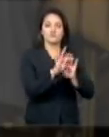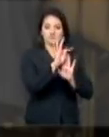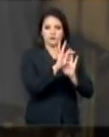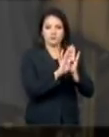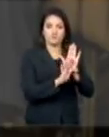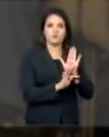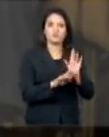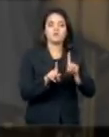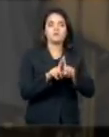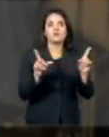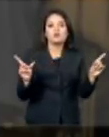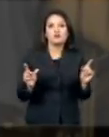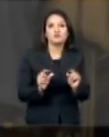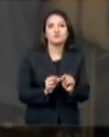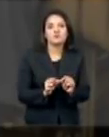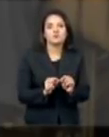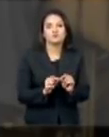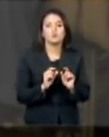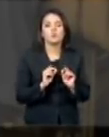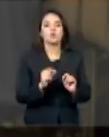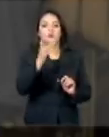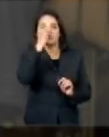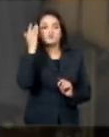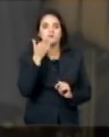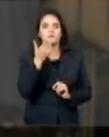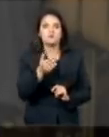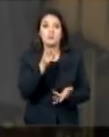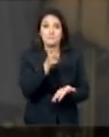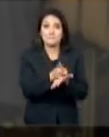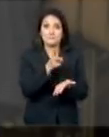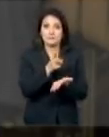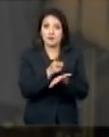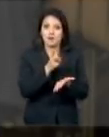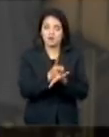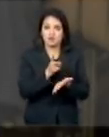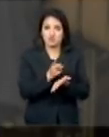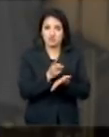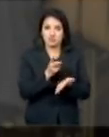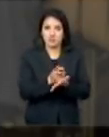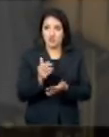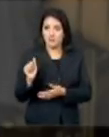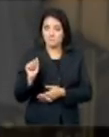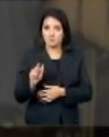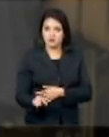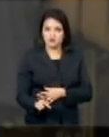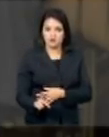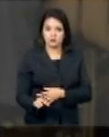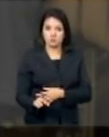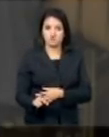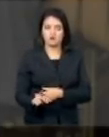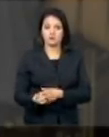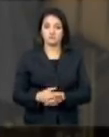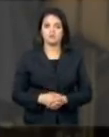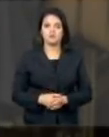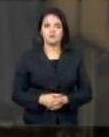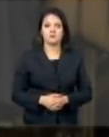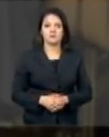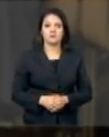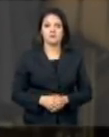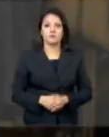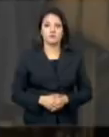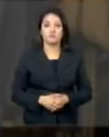o recorrido qual seja a manutenção do seu ato de aposentação ea decretação de que o prazo